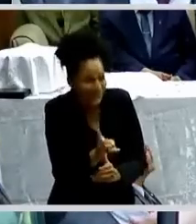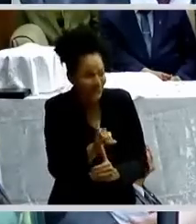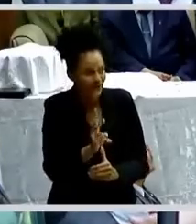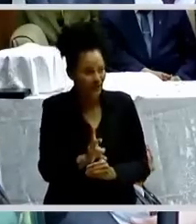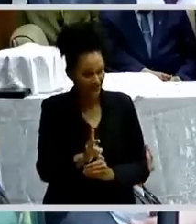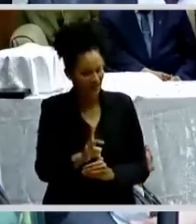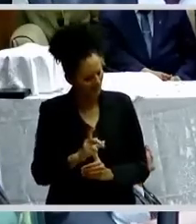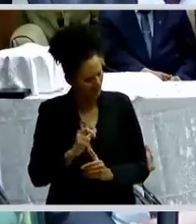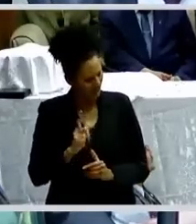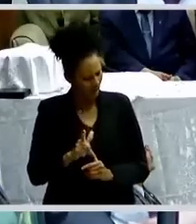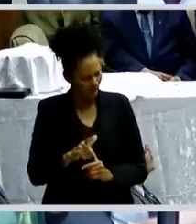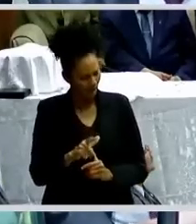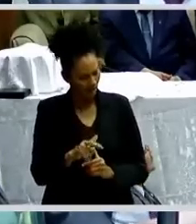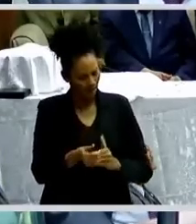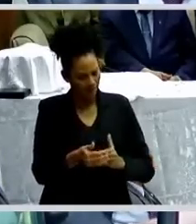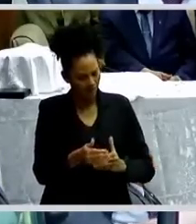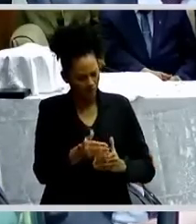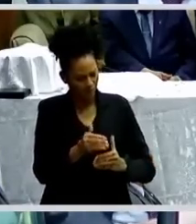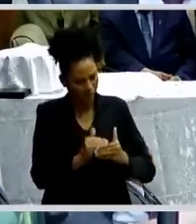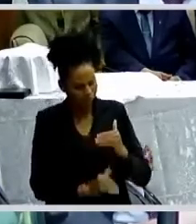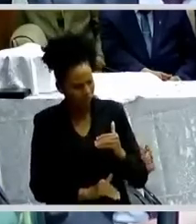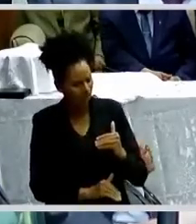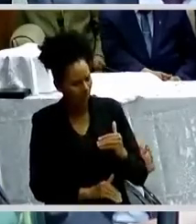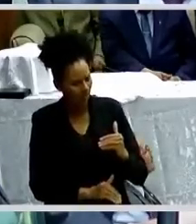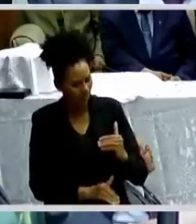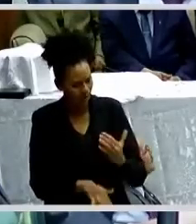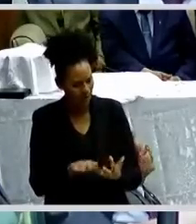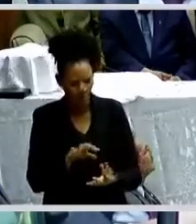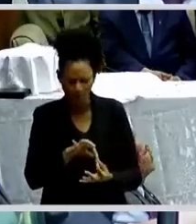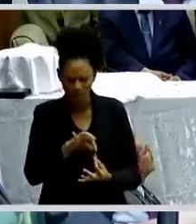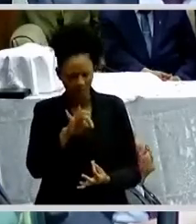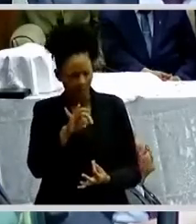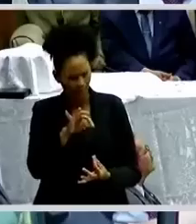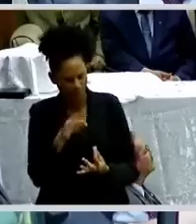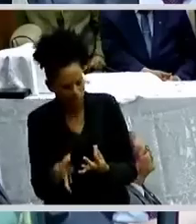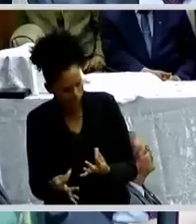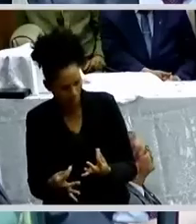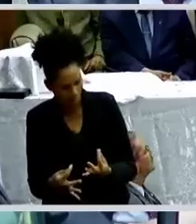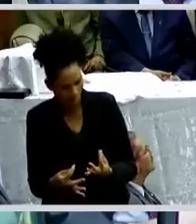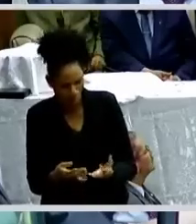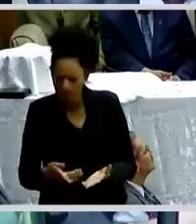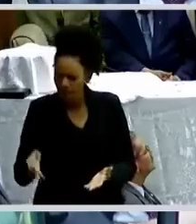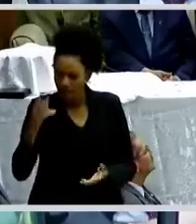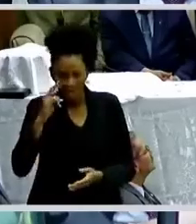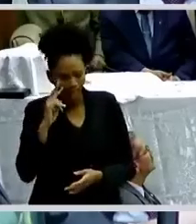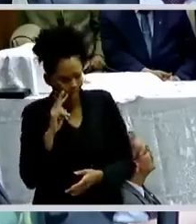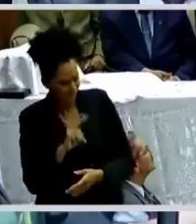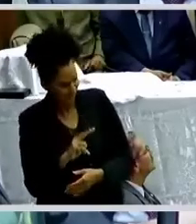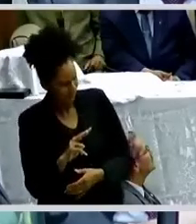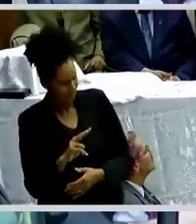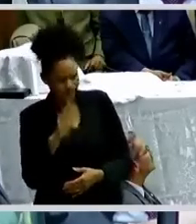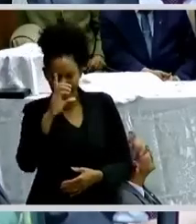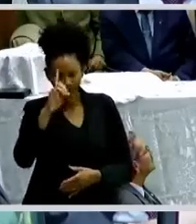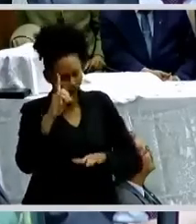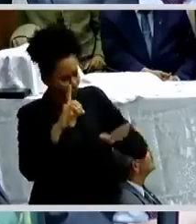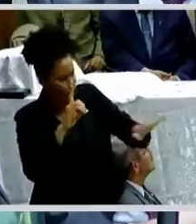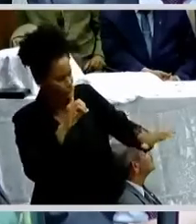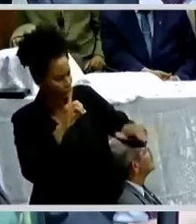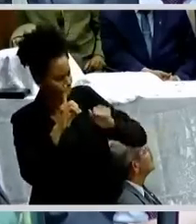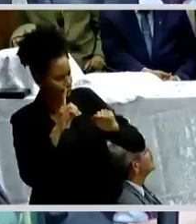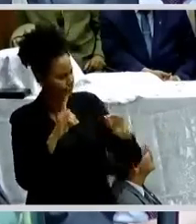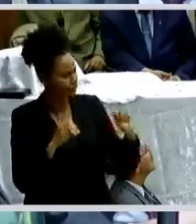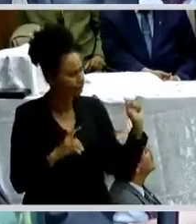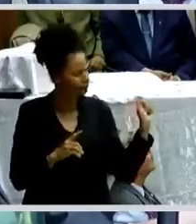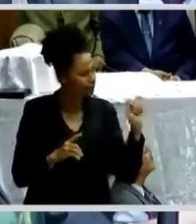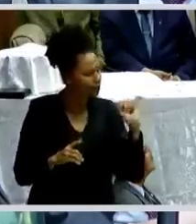ele declina espiritualmente. Então, veja que agora Deus vai chamar Davi. E